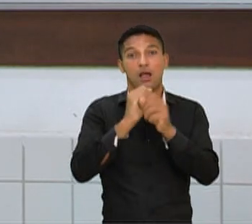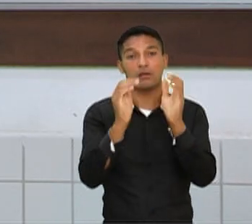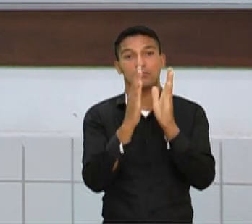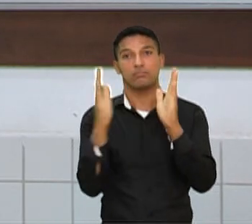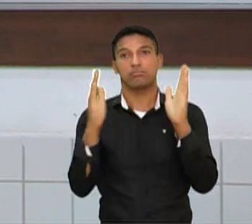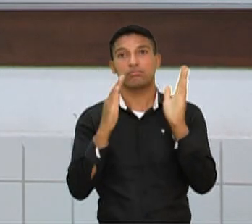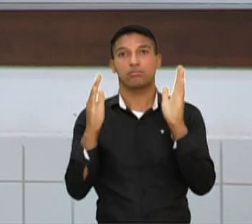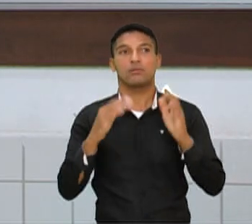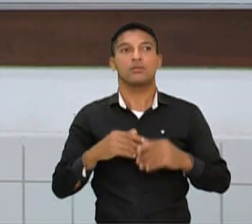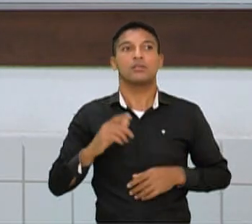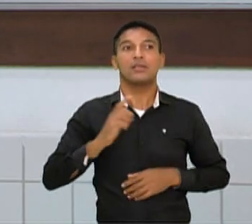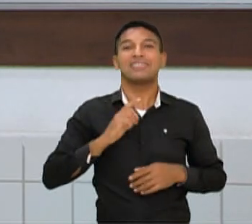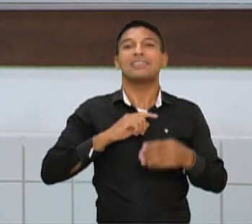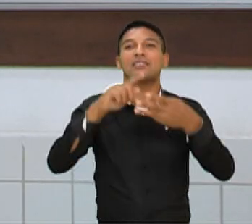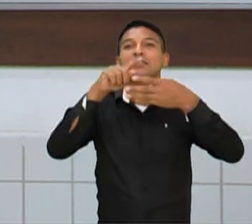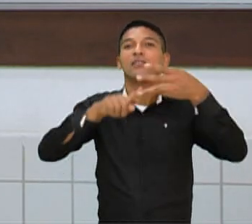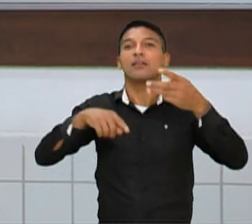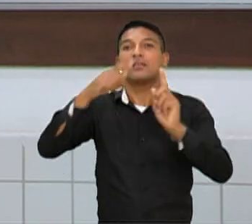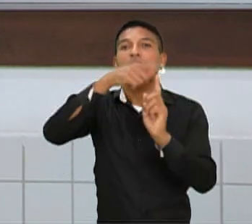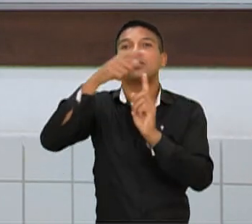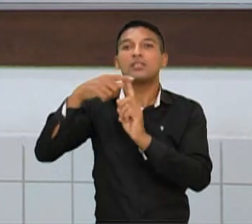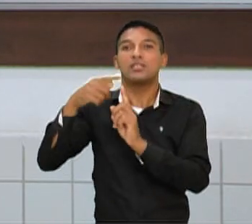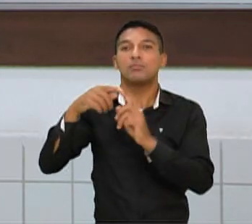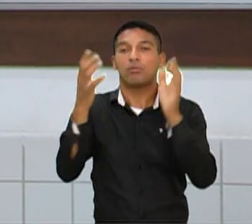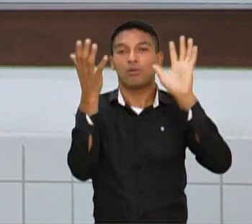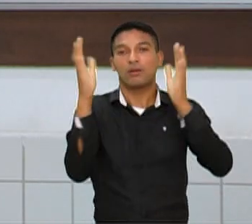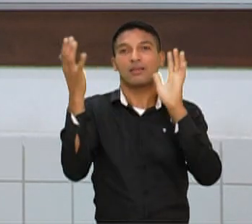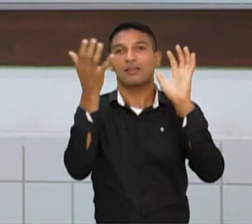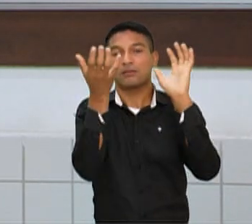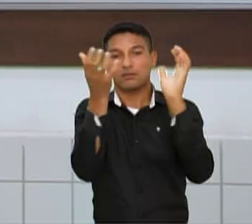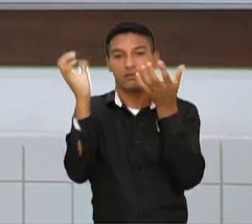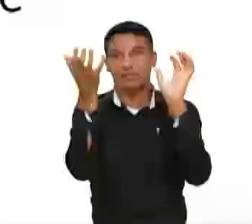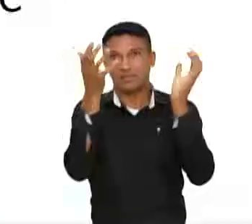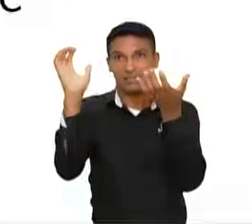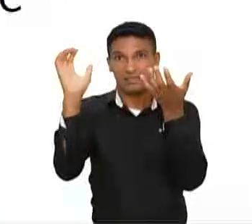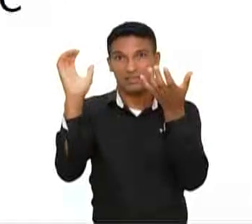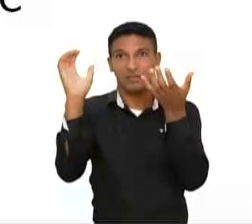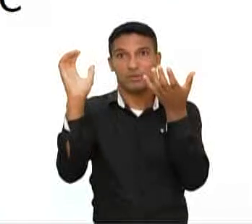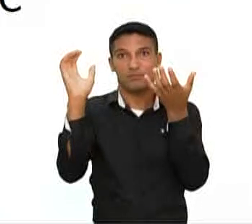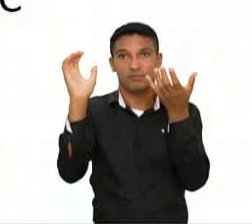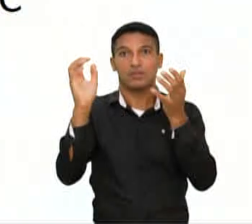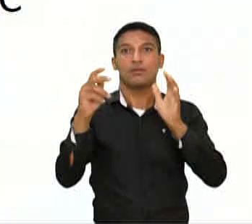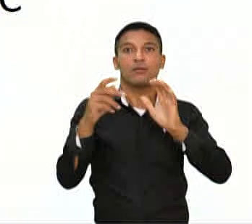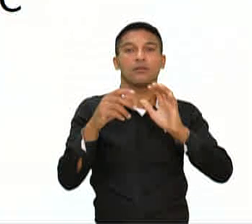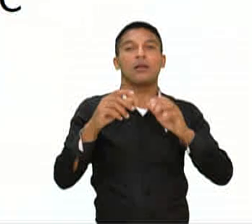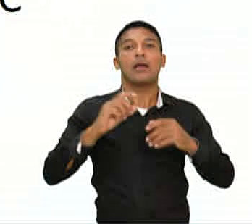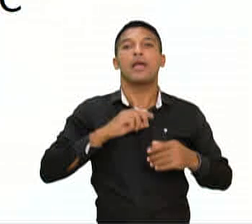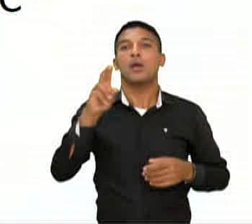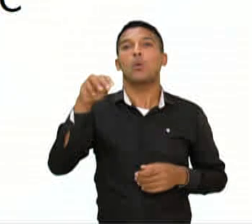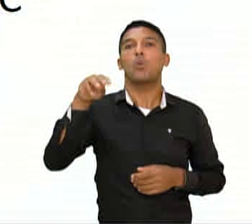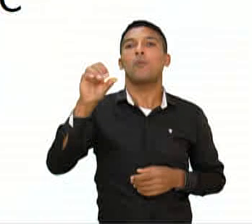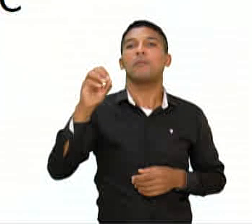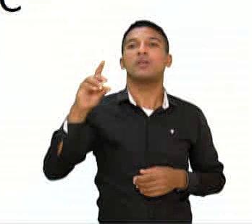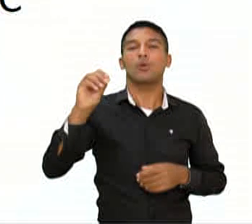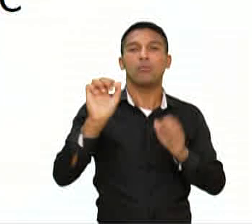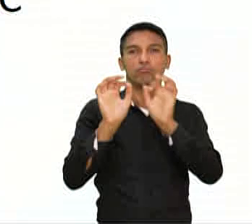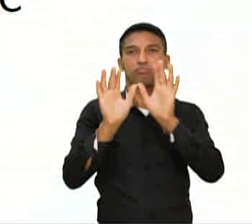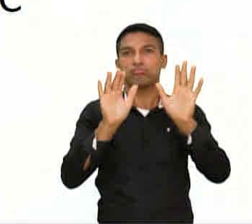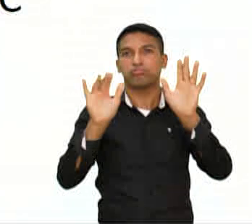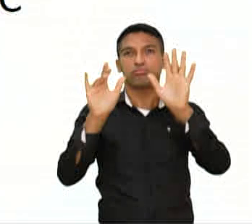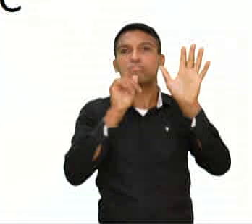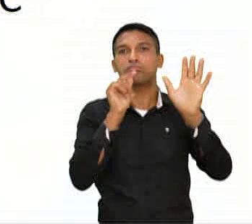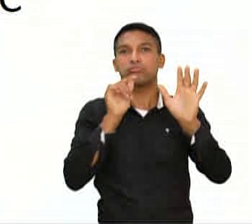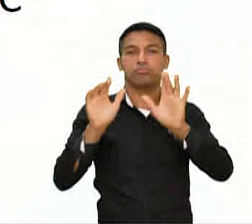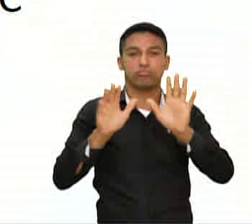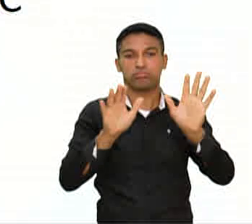tipos climáticos aqui definidos. Letra AF, onde nós identificamos um clima bem úmido, litorâneo, e a medida